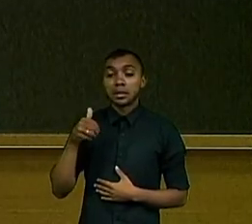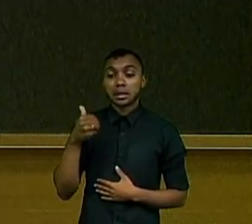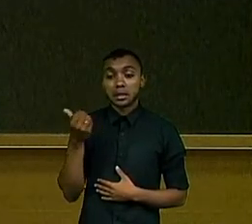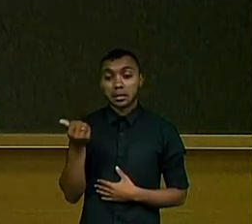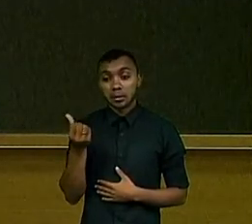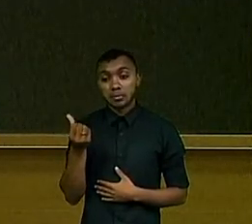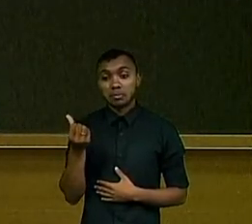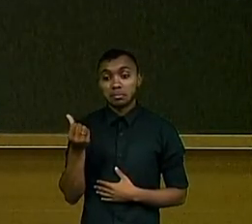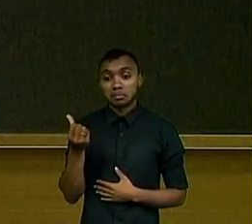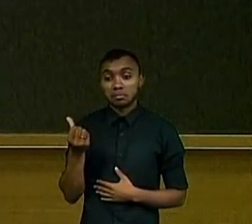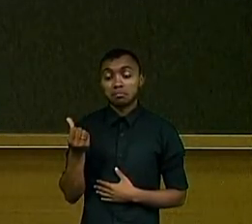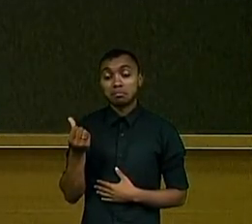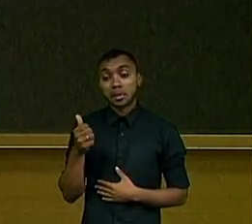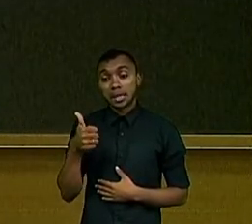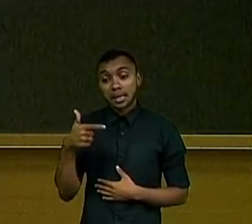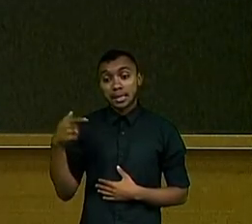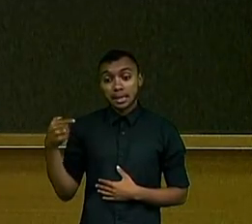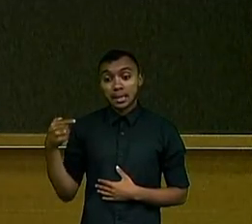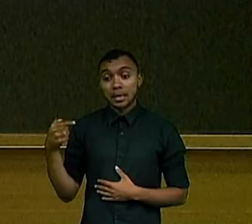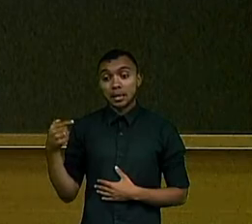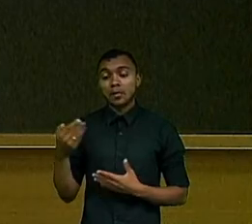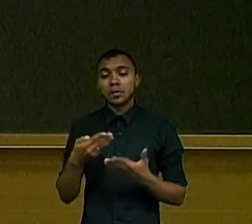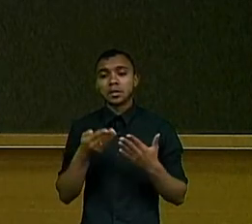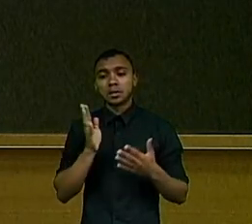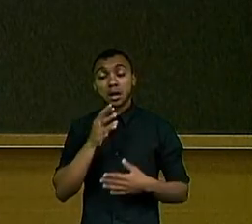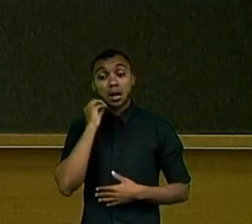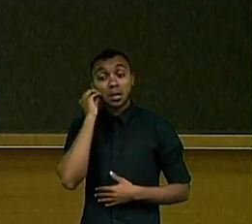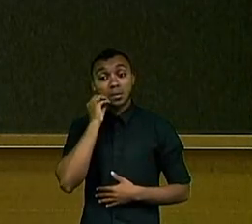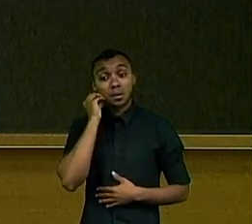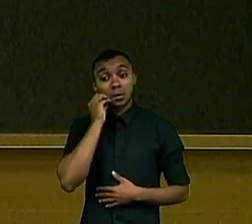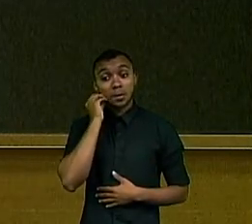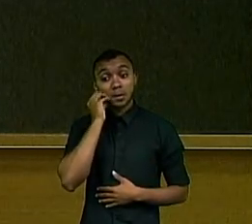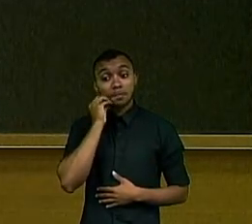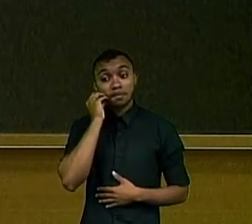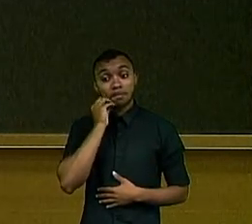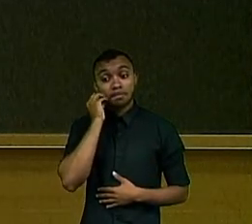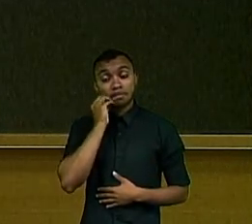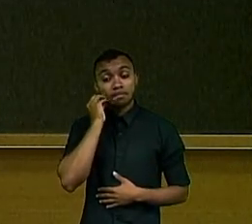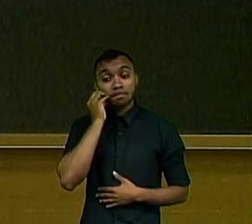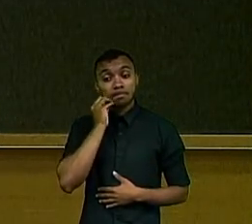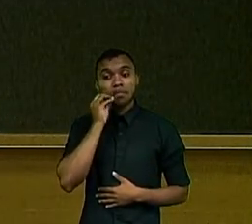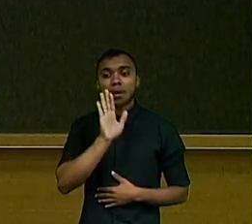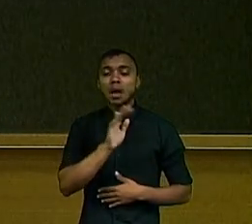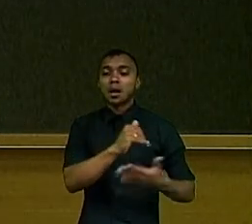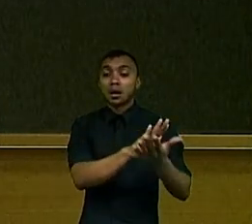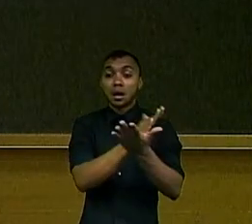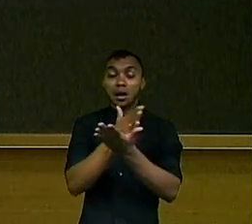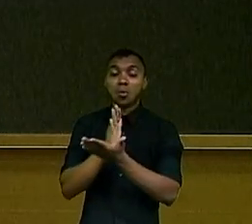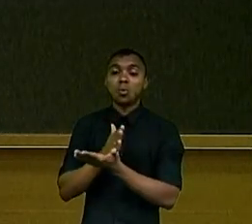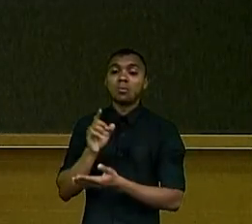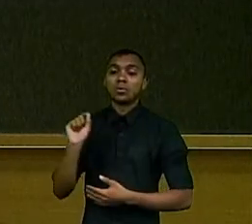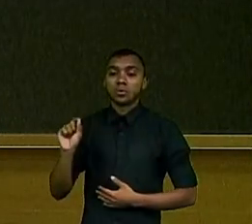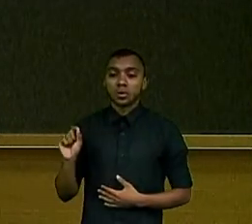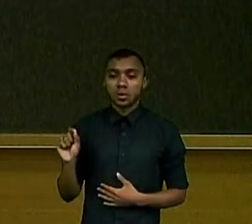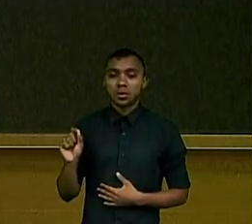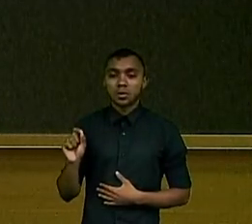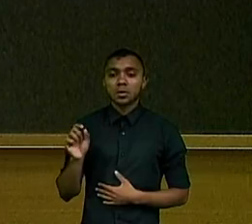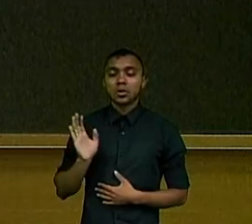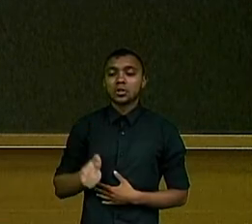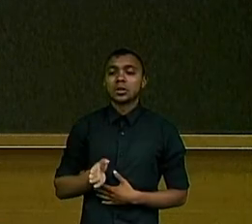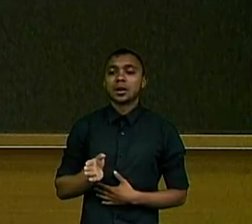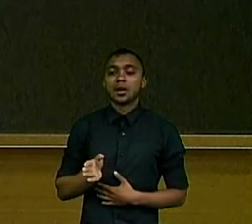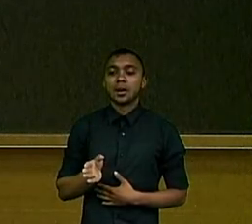anos bem-vindos a maioria né mas eu sei que tem umas algumas pessoas aqui que tem sim né são um pouquinho mais